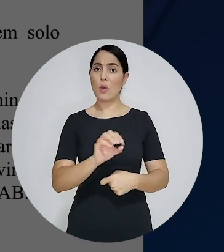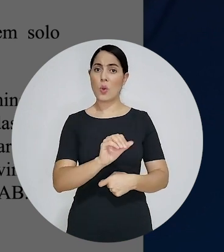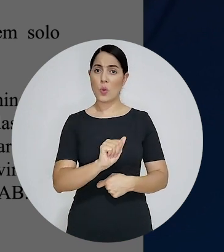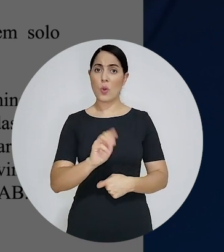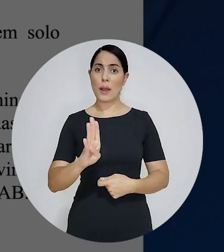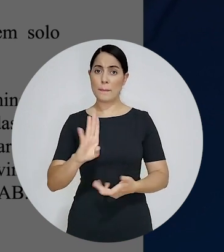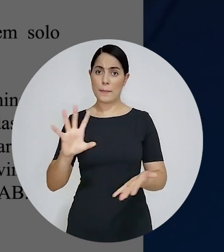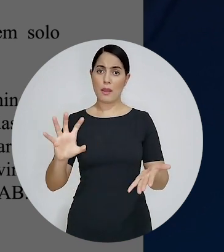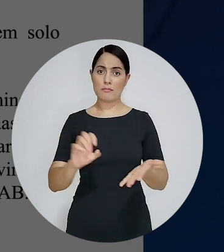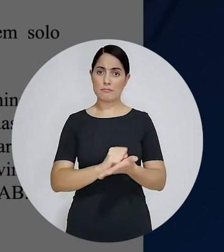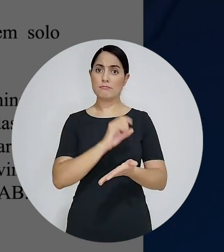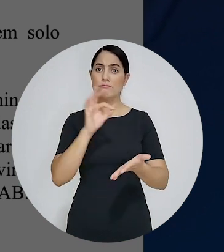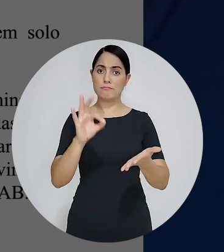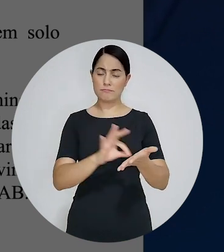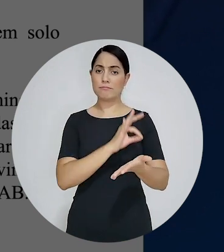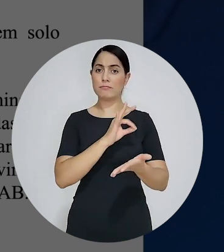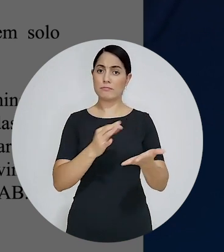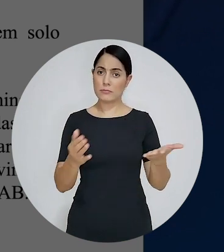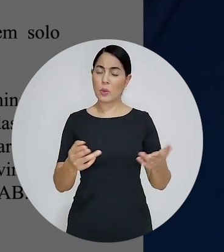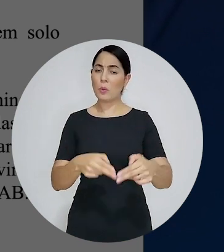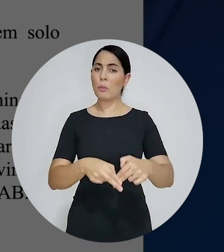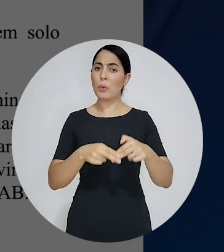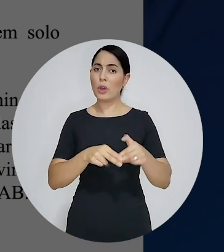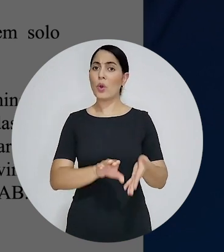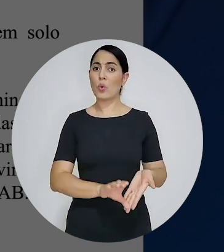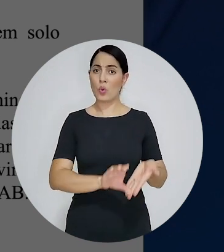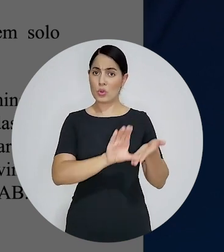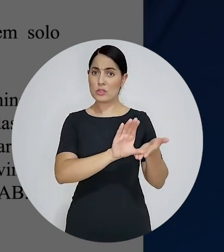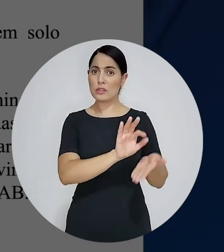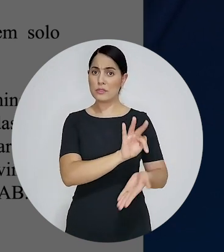número 91 de 2000, que exige a